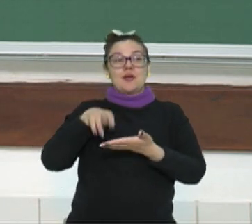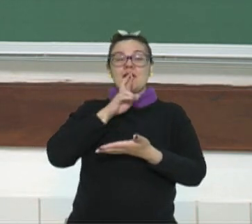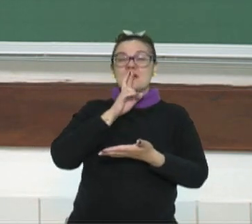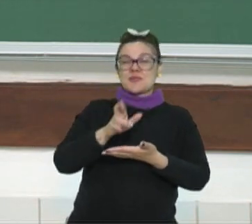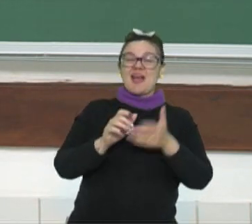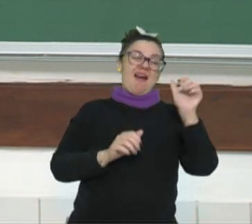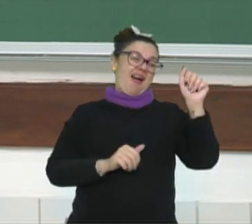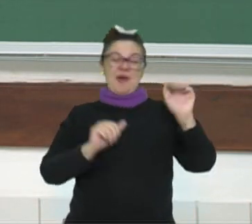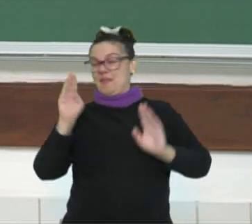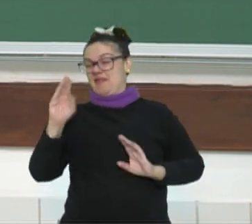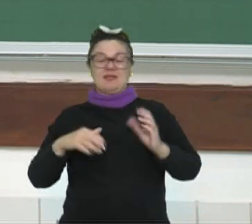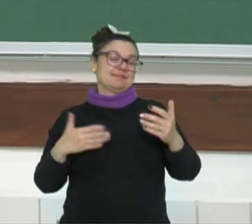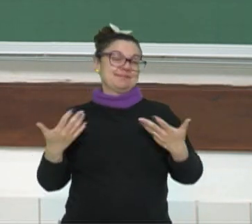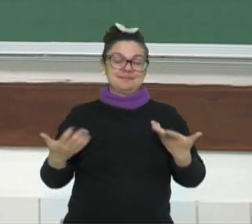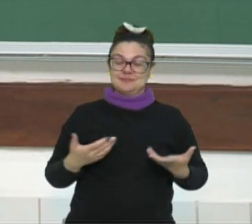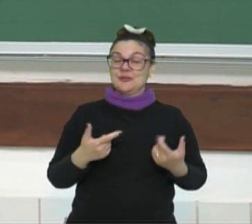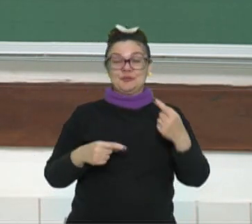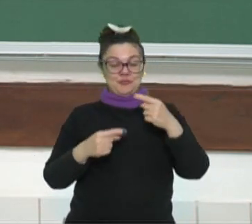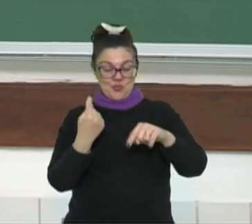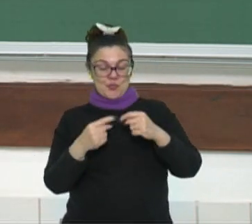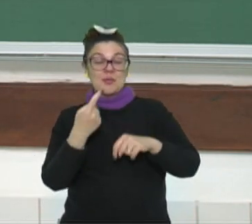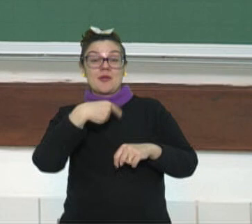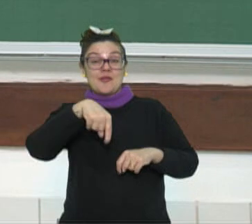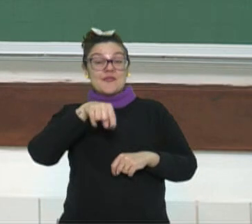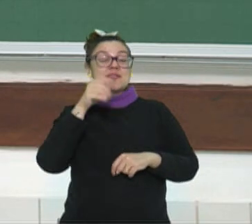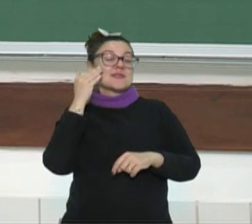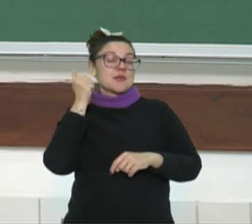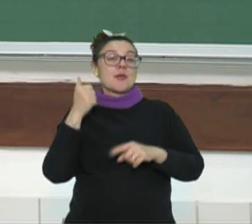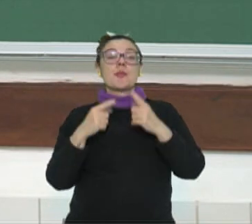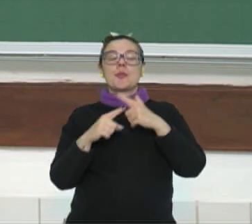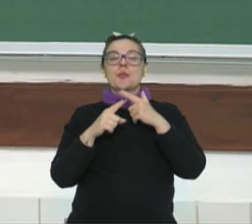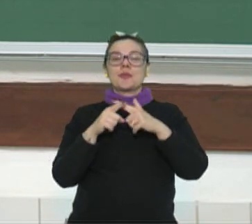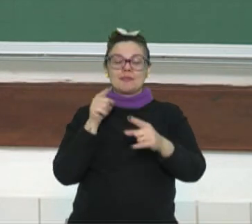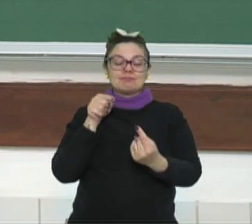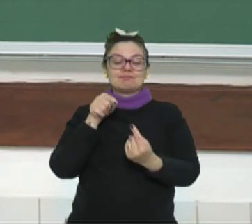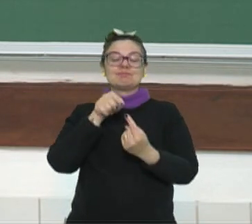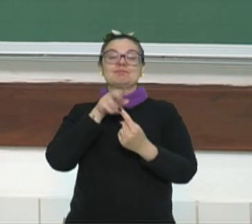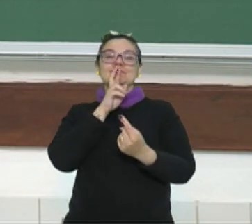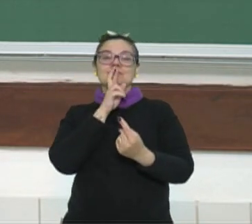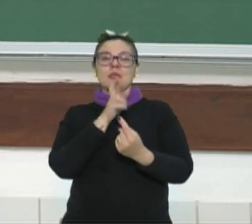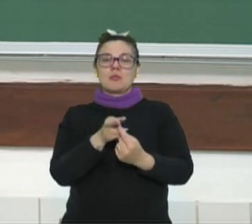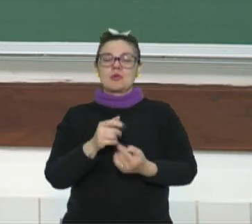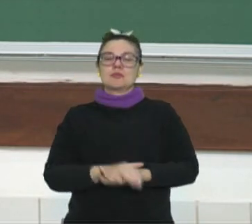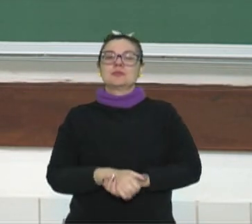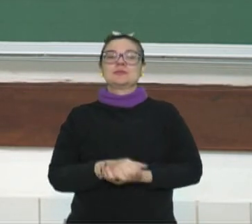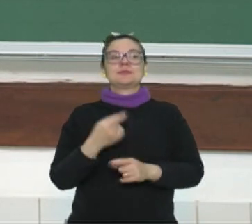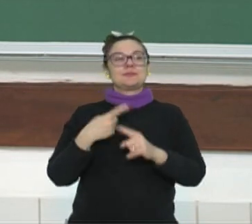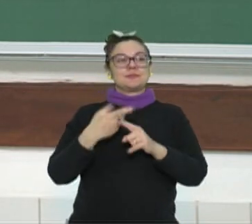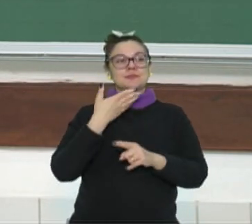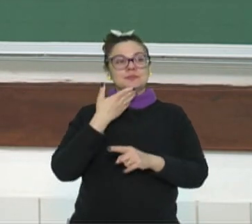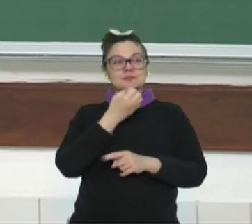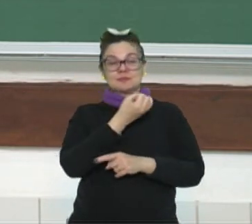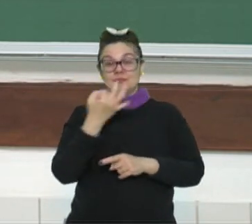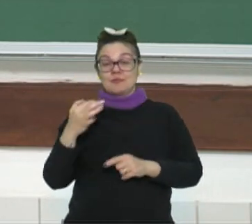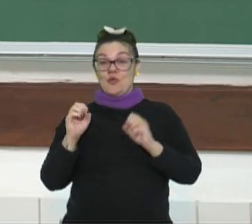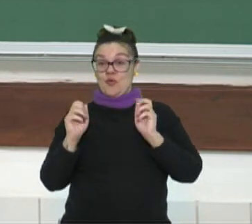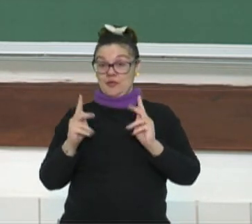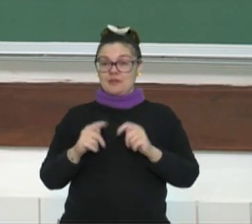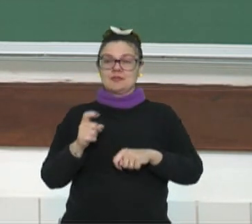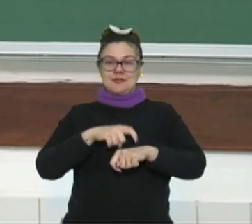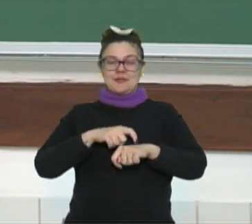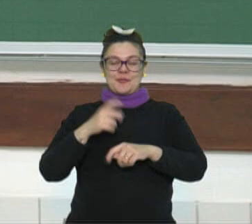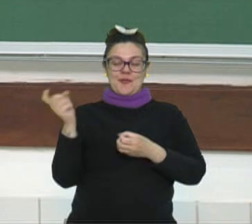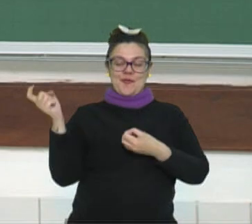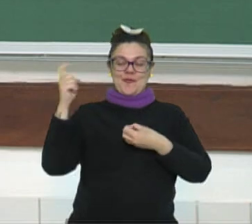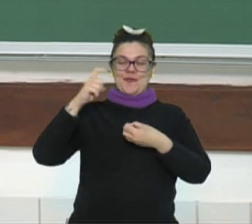resposta A, B, C, D ou E aí, mas para você saber por que chegou nesse ponto, por que essa resposta é melhor do que as outras, ok? Daqui uns